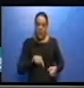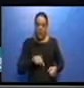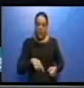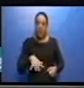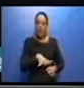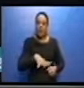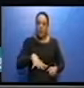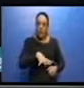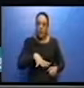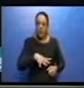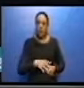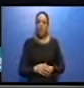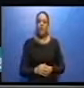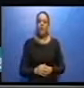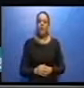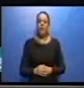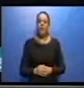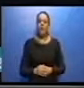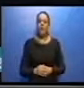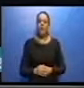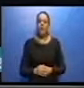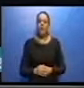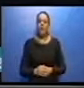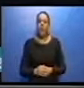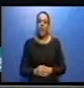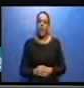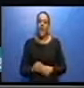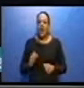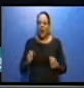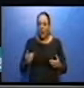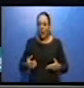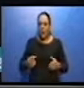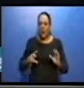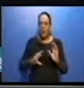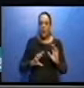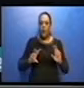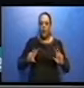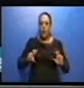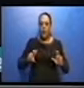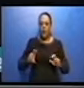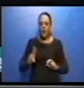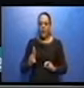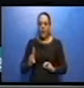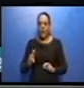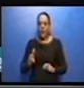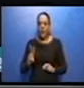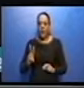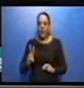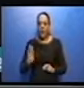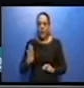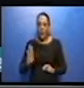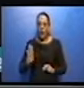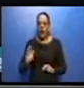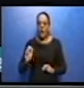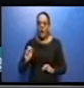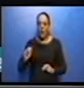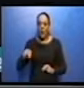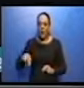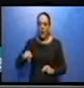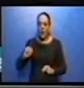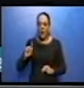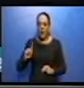cidade ou das cidades. Quando a gente fala em urbanização, a gente está falando quando ocorre o crescimento da população urbana,